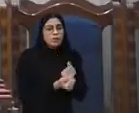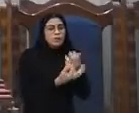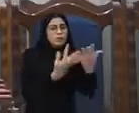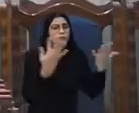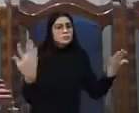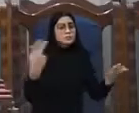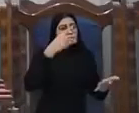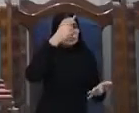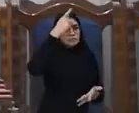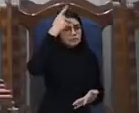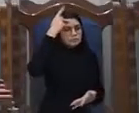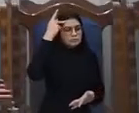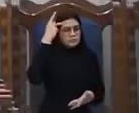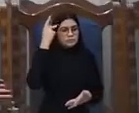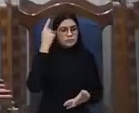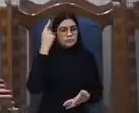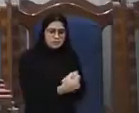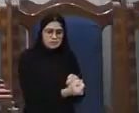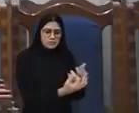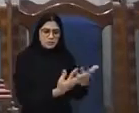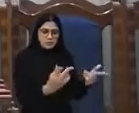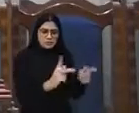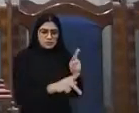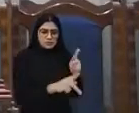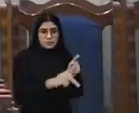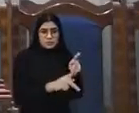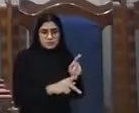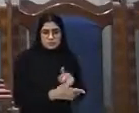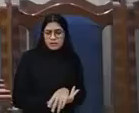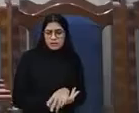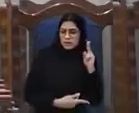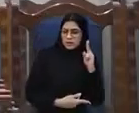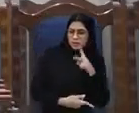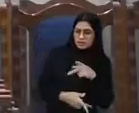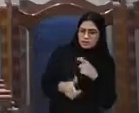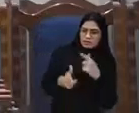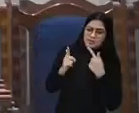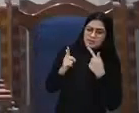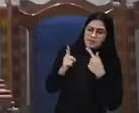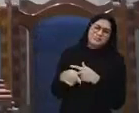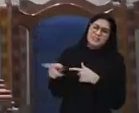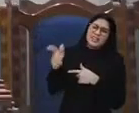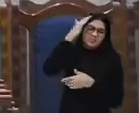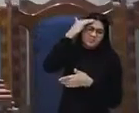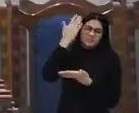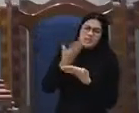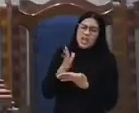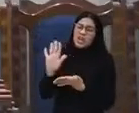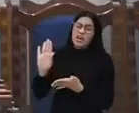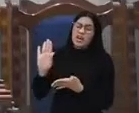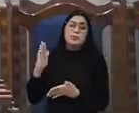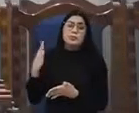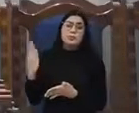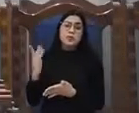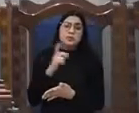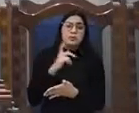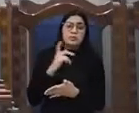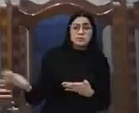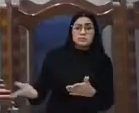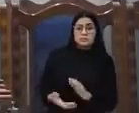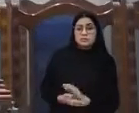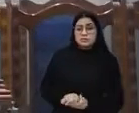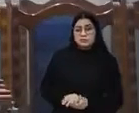que escarneciam, não criam. Sempre vai ser assim, nós vamos ter esses três tipos de